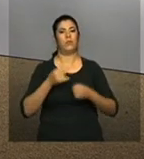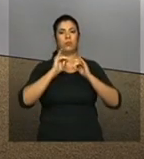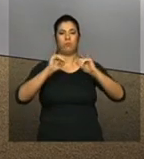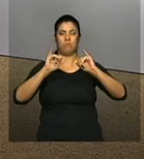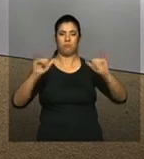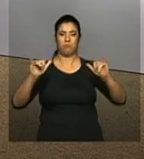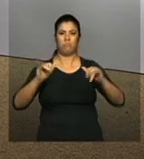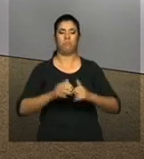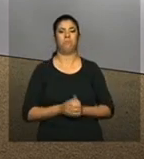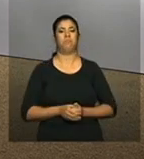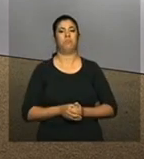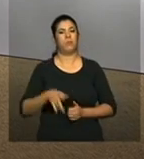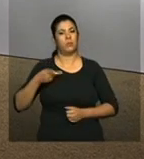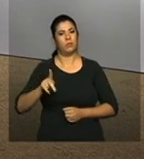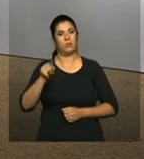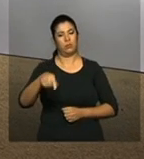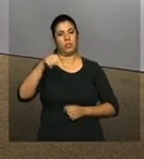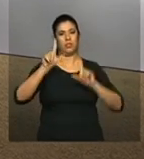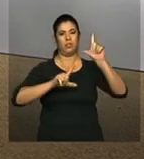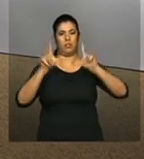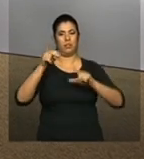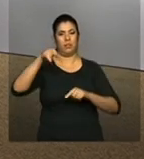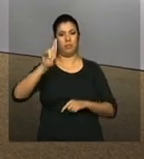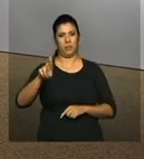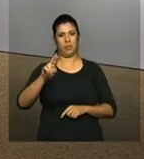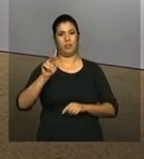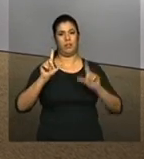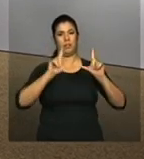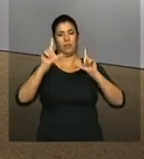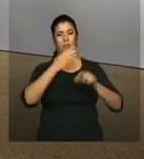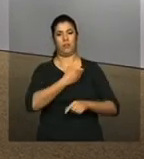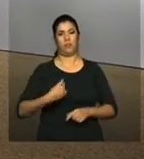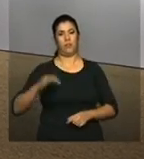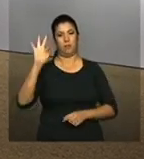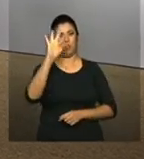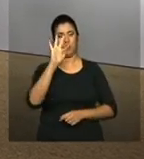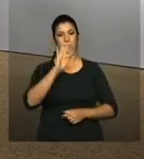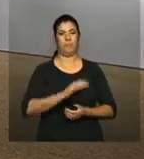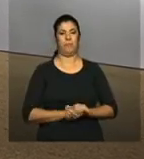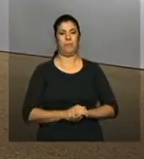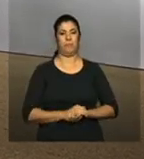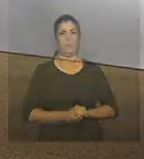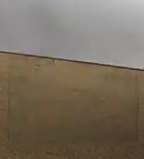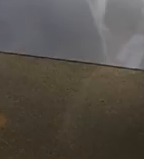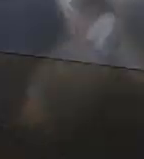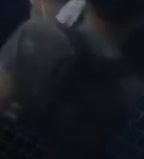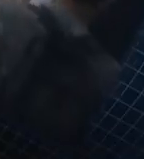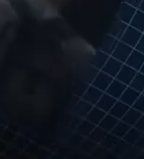outras informações. Continue com a gente aqui na NBR, a TV do Governo Federal.